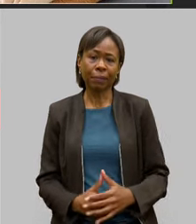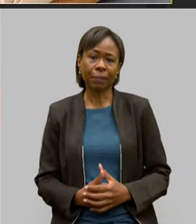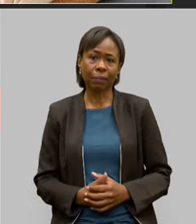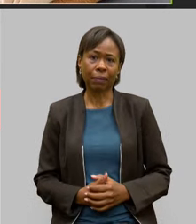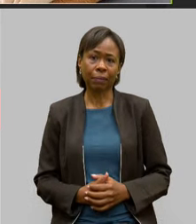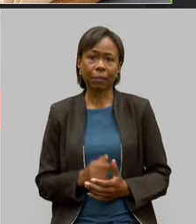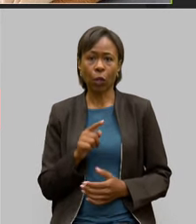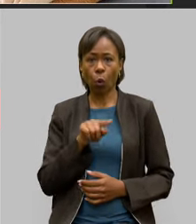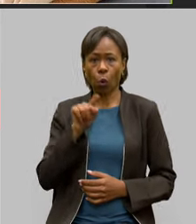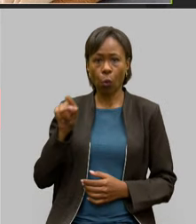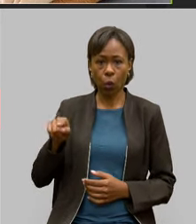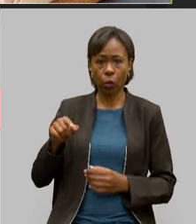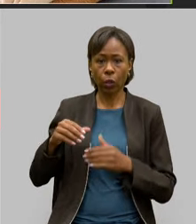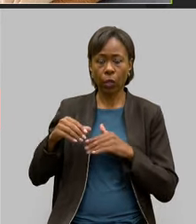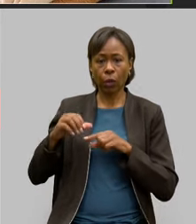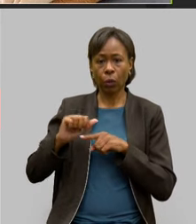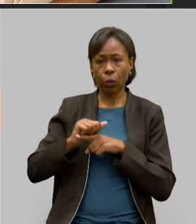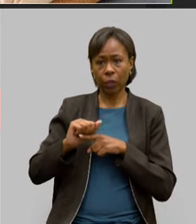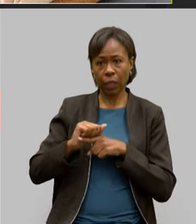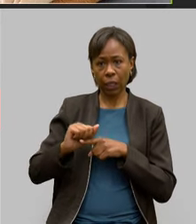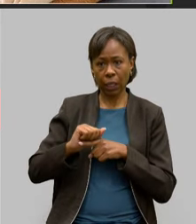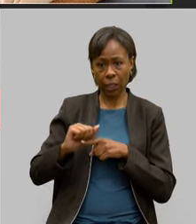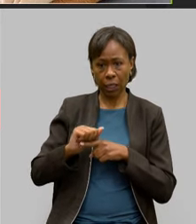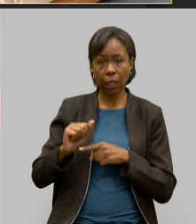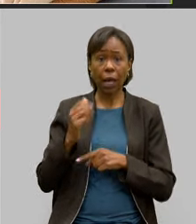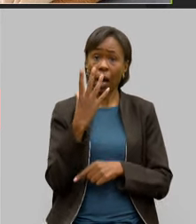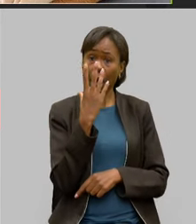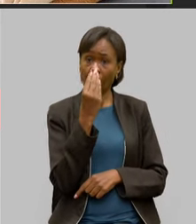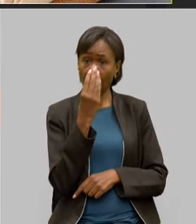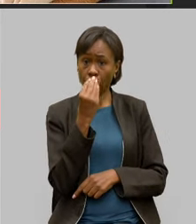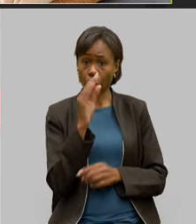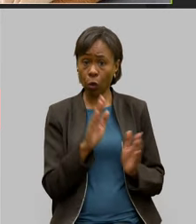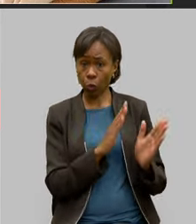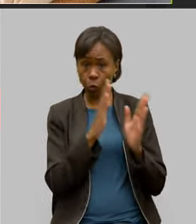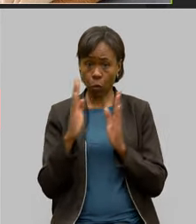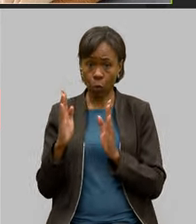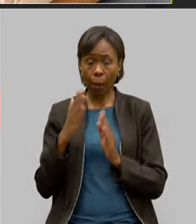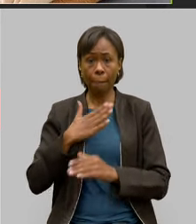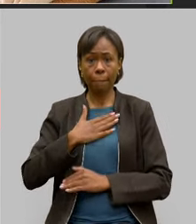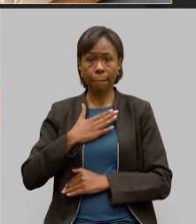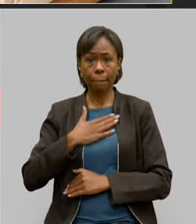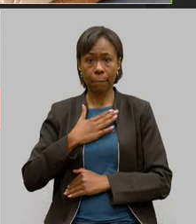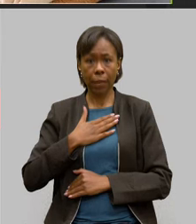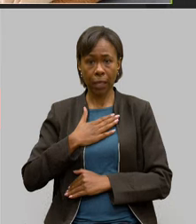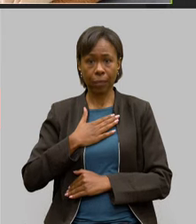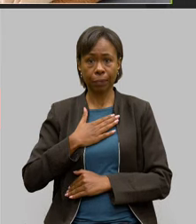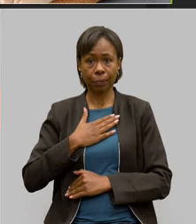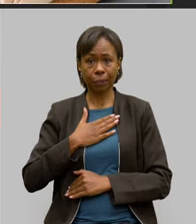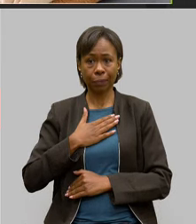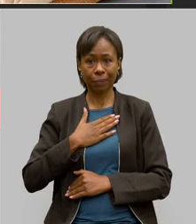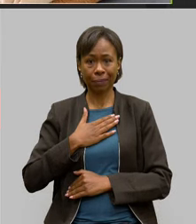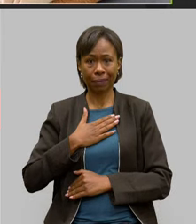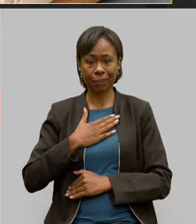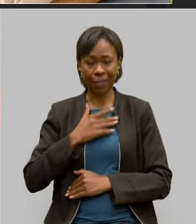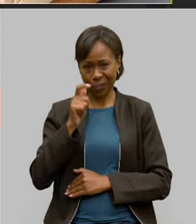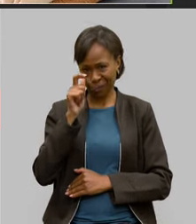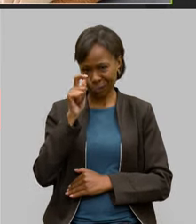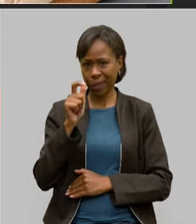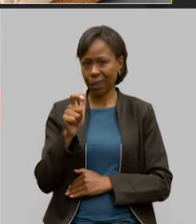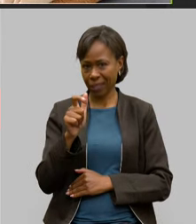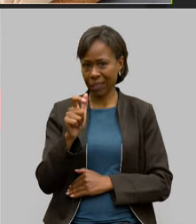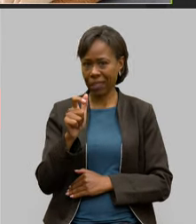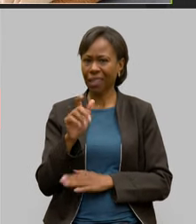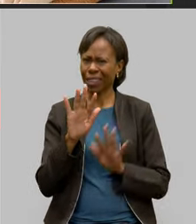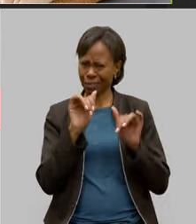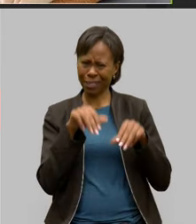tênis e essa foto do meio é minha Essa foto é curiosa eu mas eu vou ser rápido sabe que